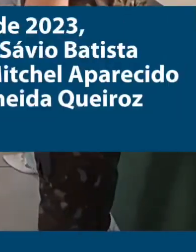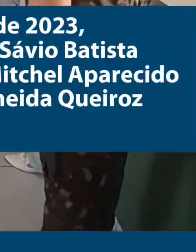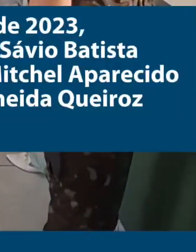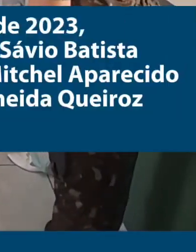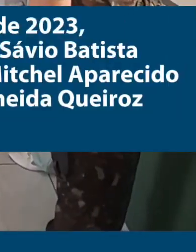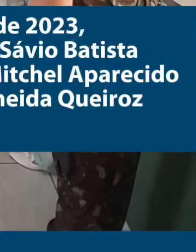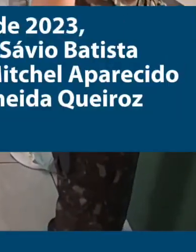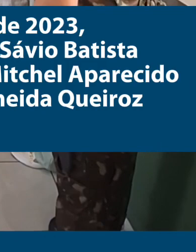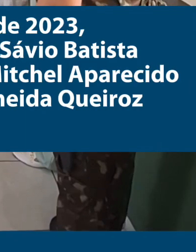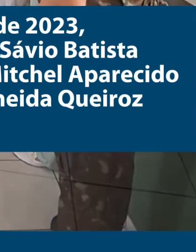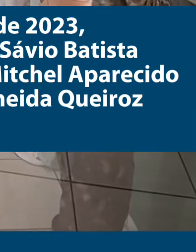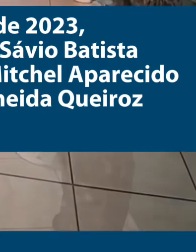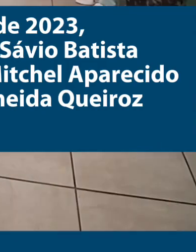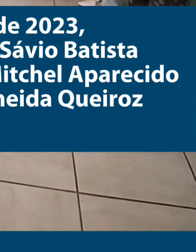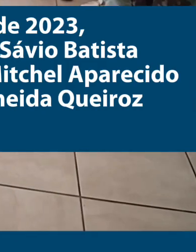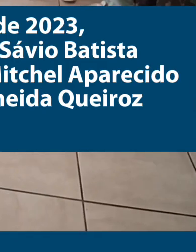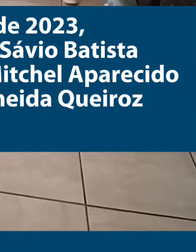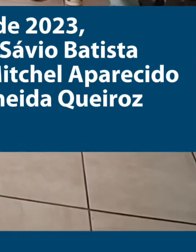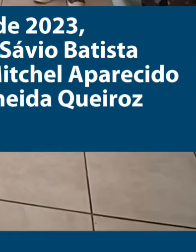TG-02-020.